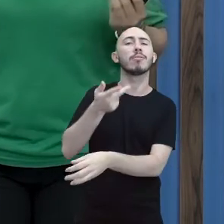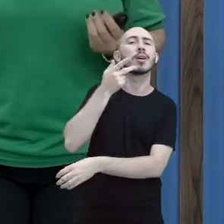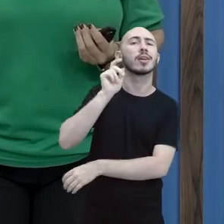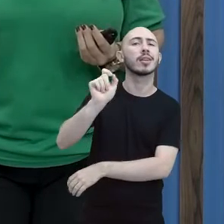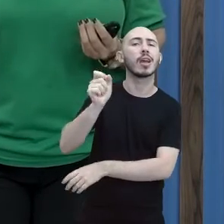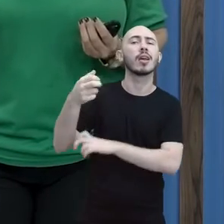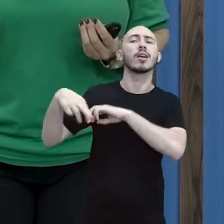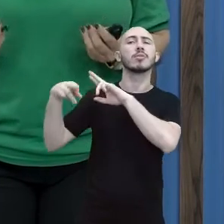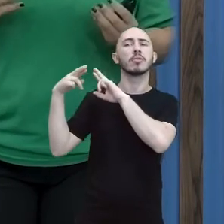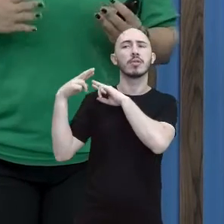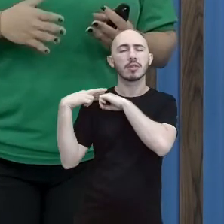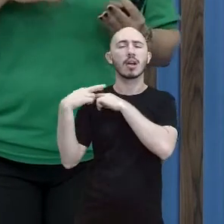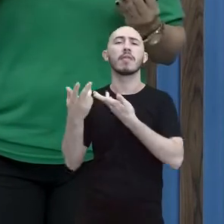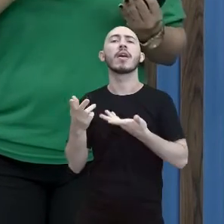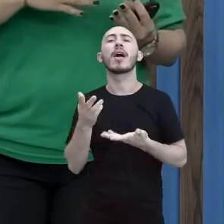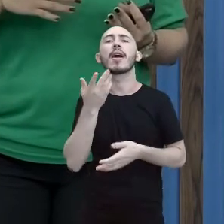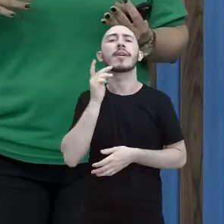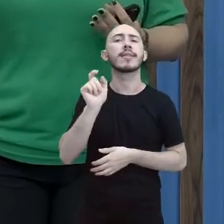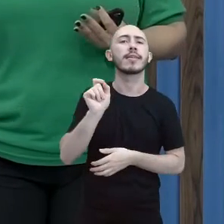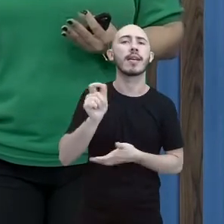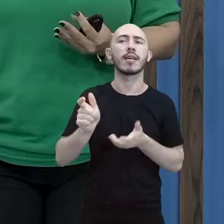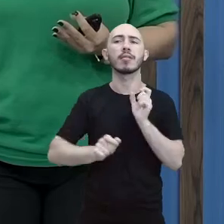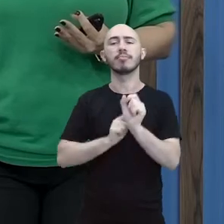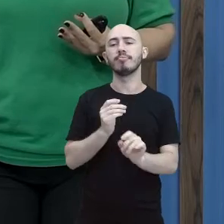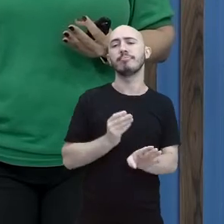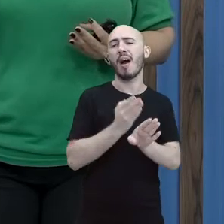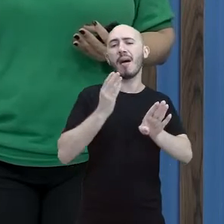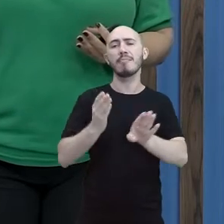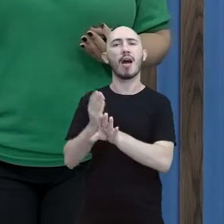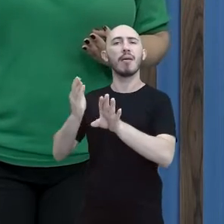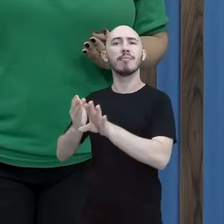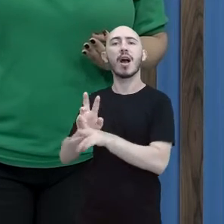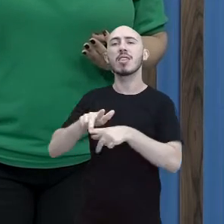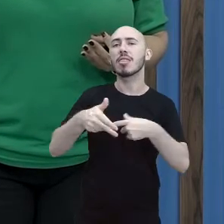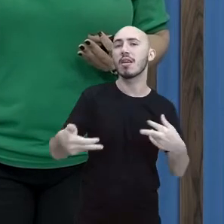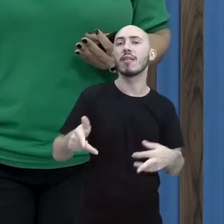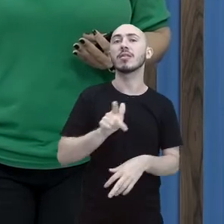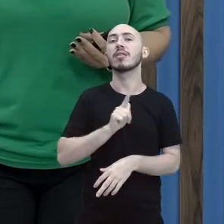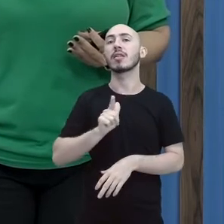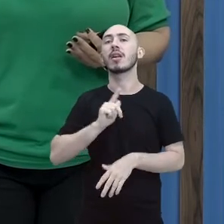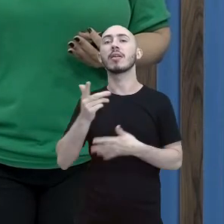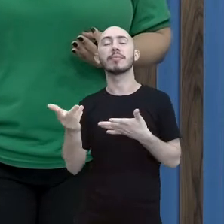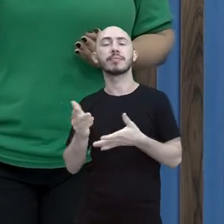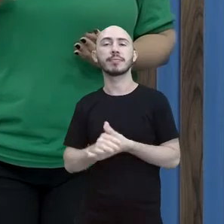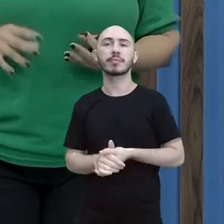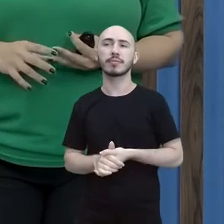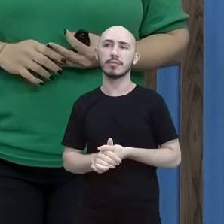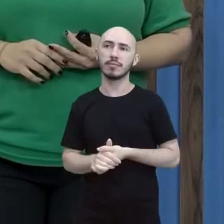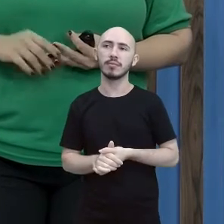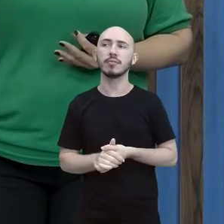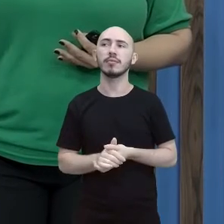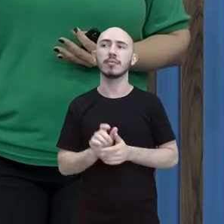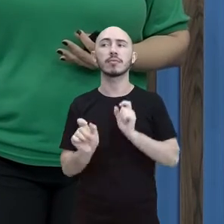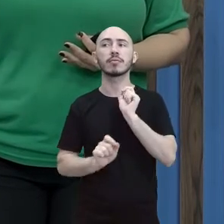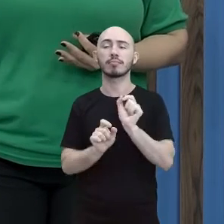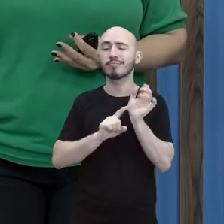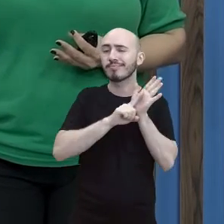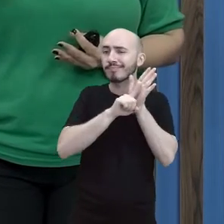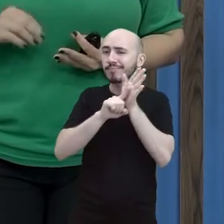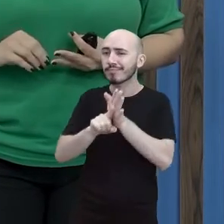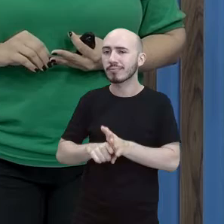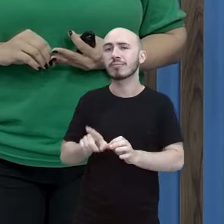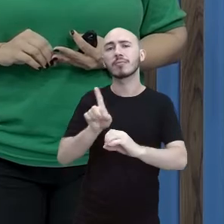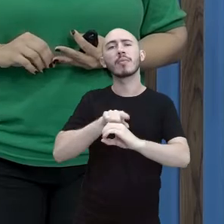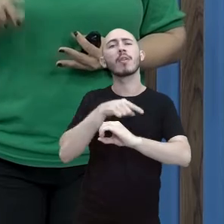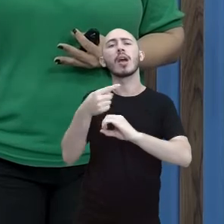os responsáveis por dessas descobertas, né? Essas partezinhas de cada partezinha